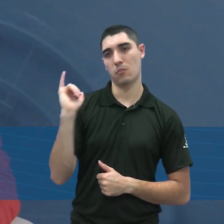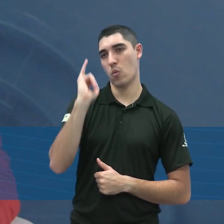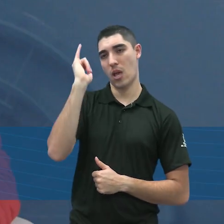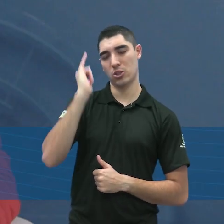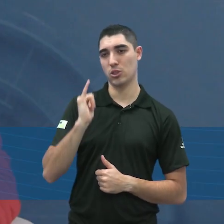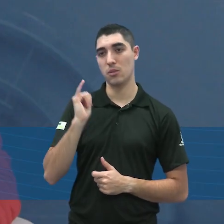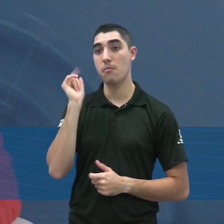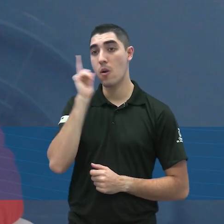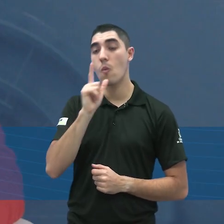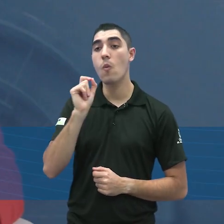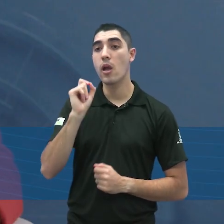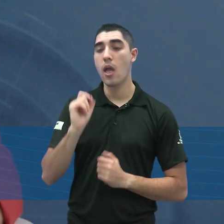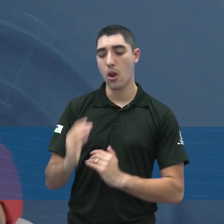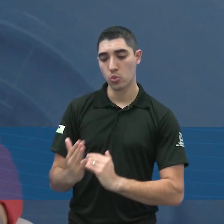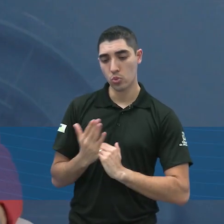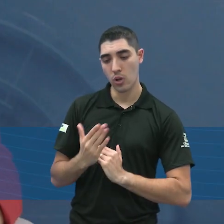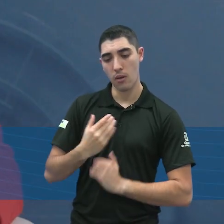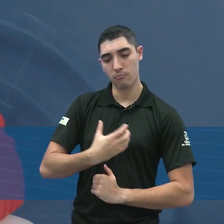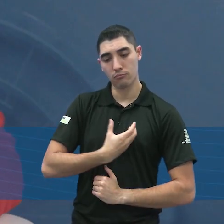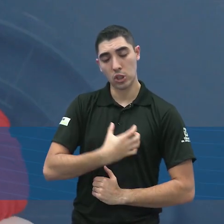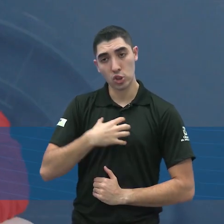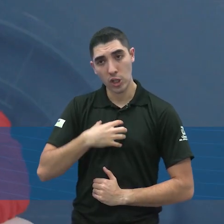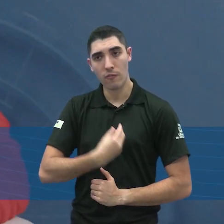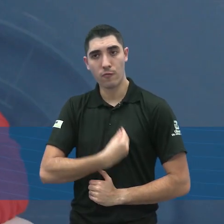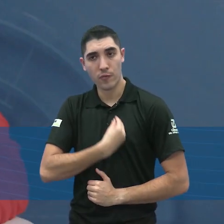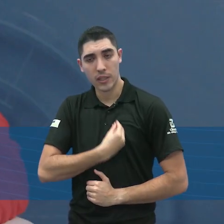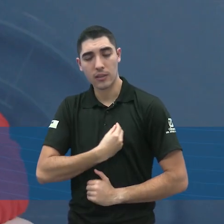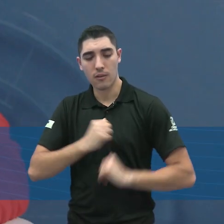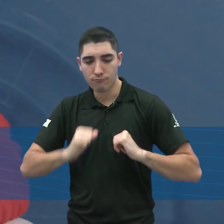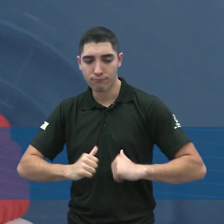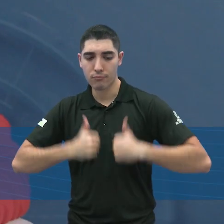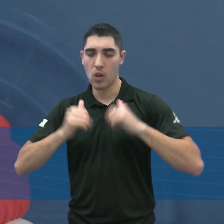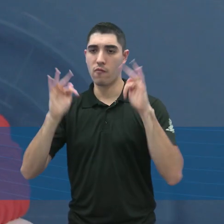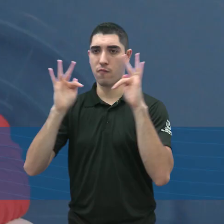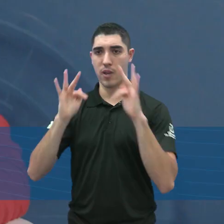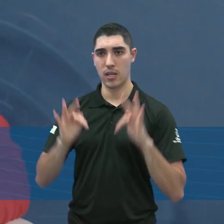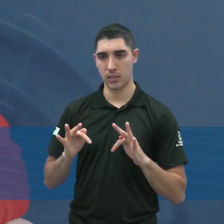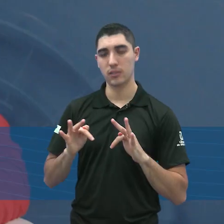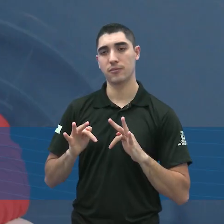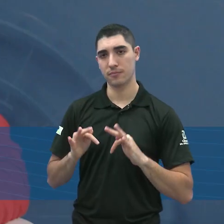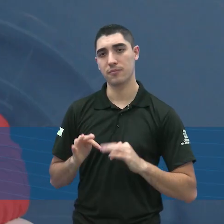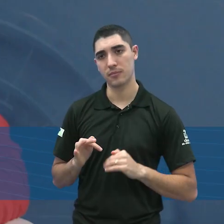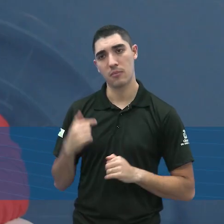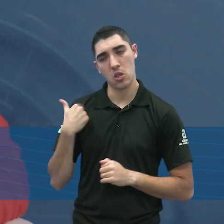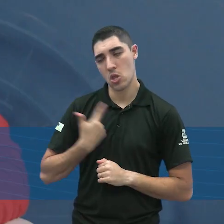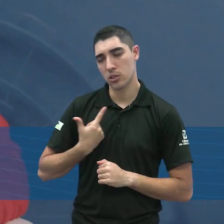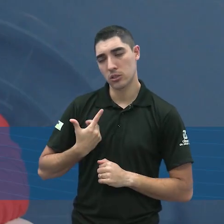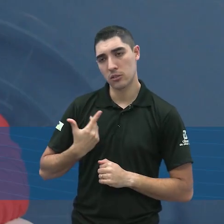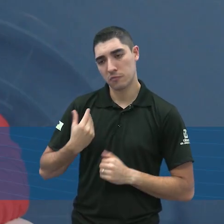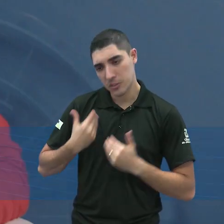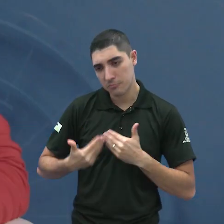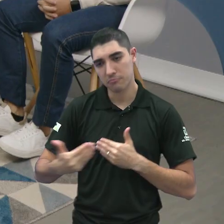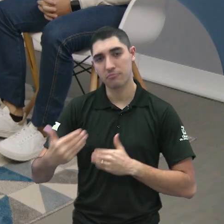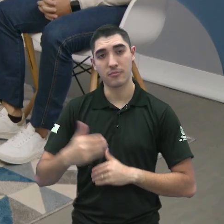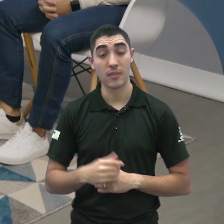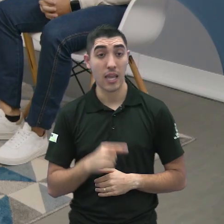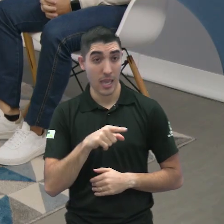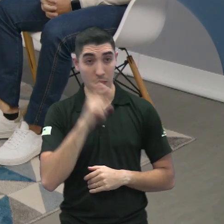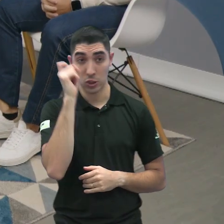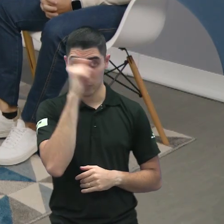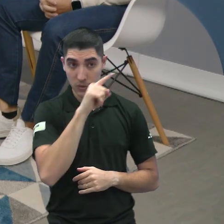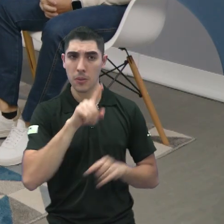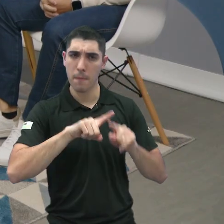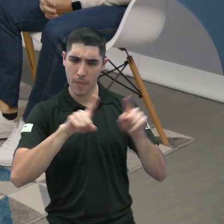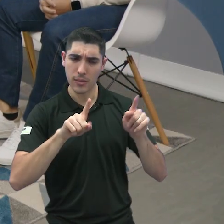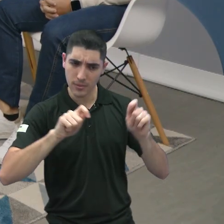ali num cenário muito mais feliz em diversas áreas aí que a gente convive na nossa vida. Difícil, mas possível,